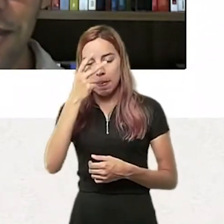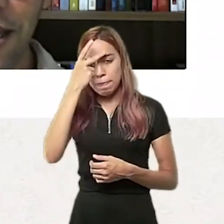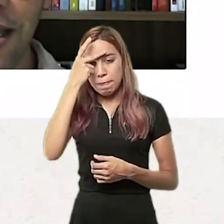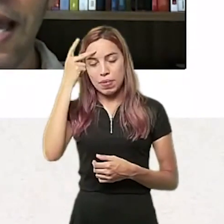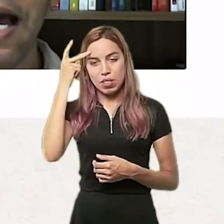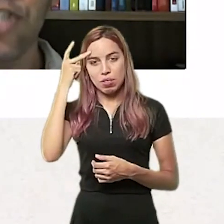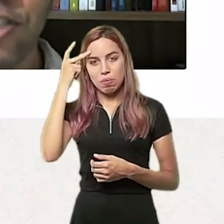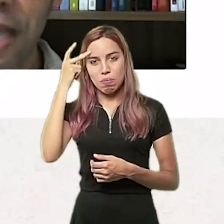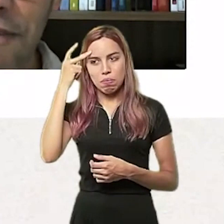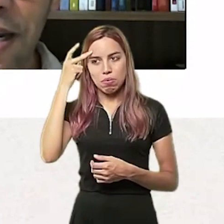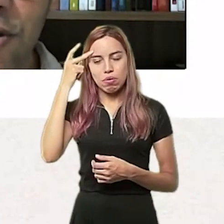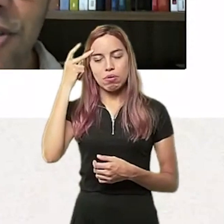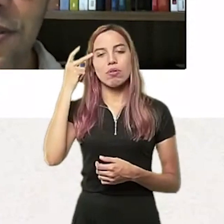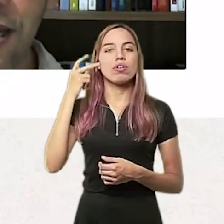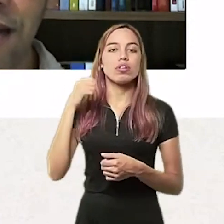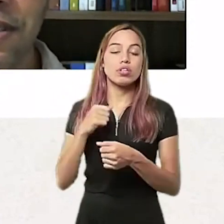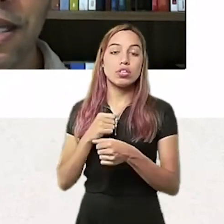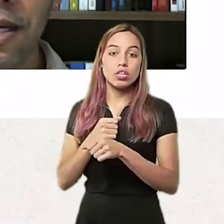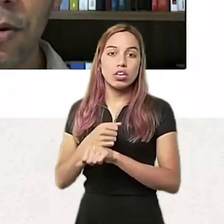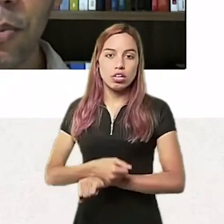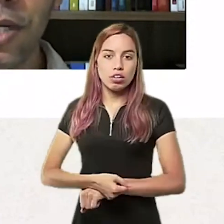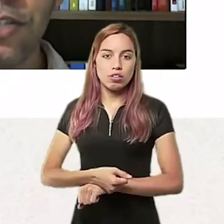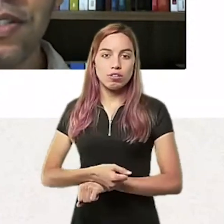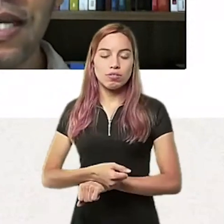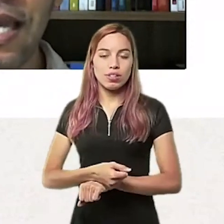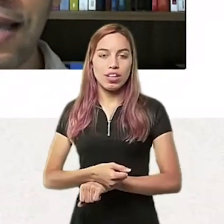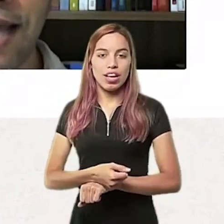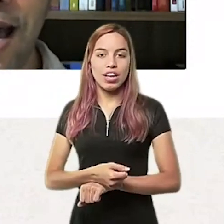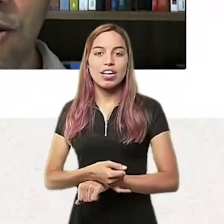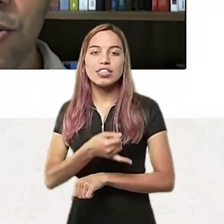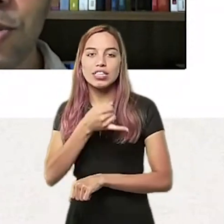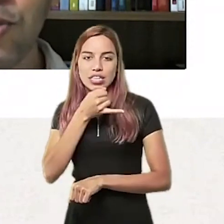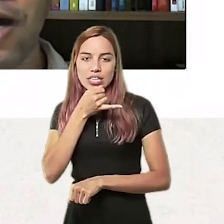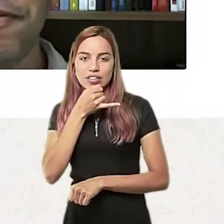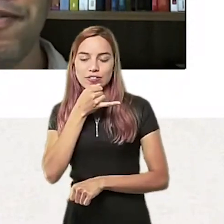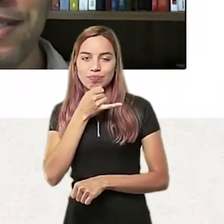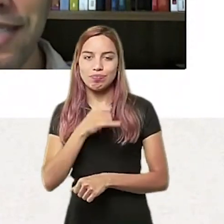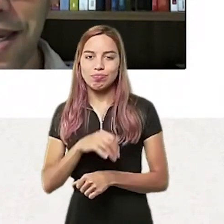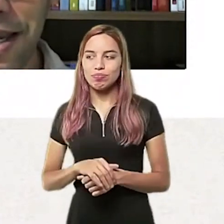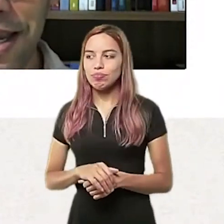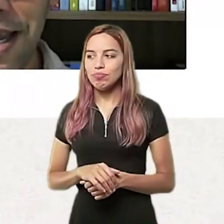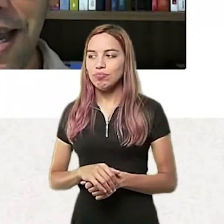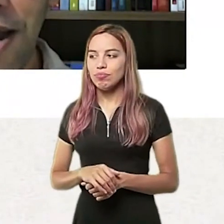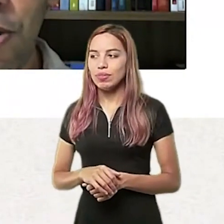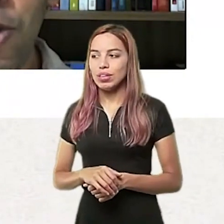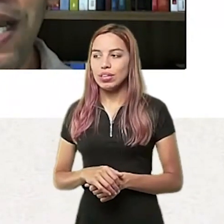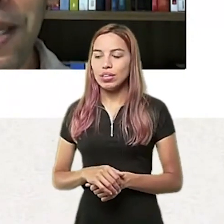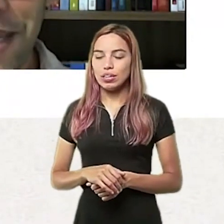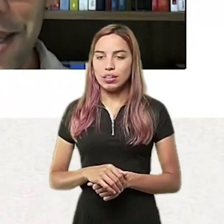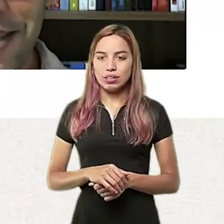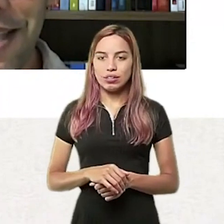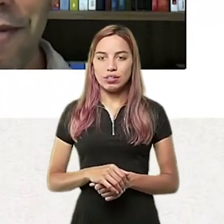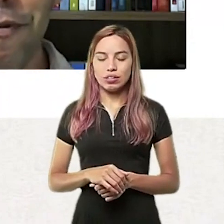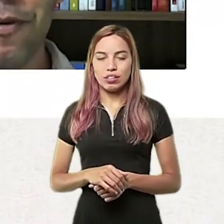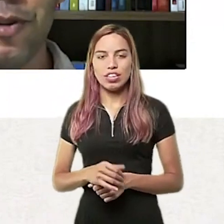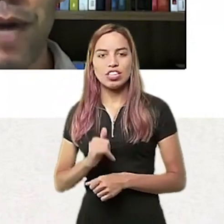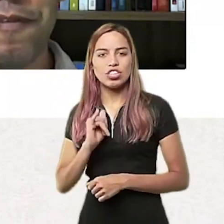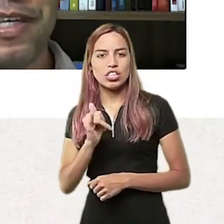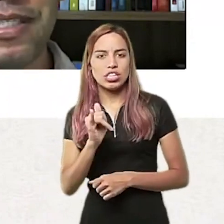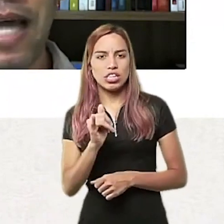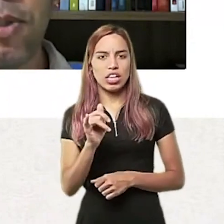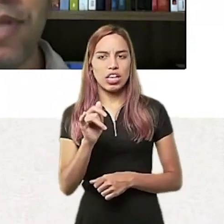escravizadas mesmo, né? A gente está falando de escravidão, porque dizer que é análogo suaviza o crime,